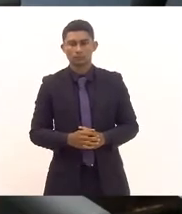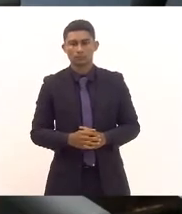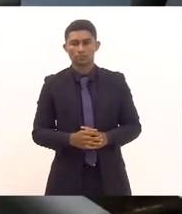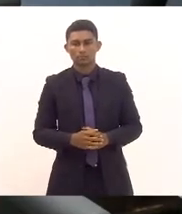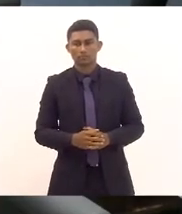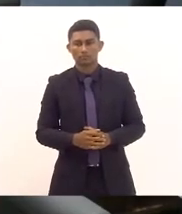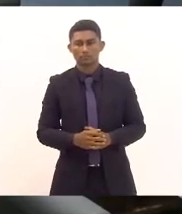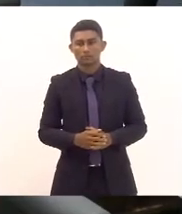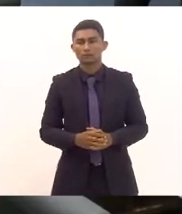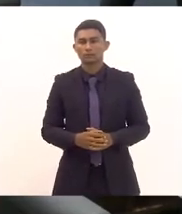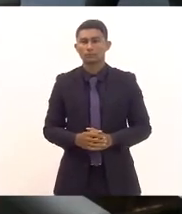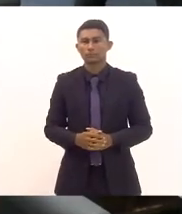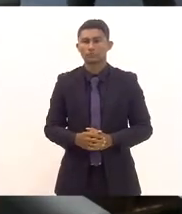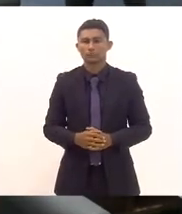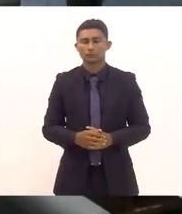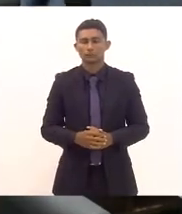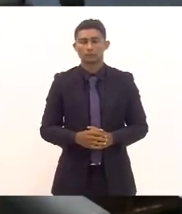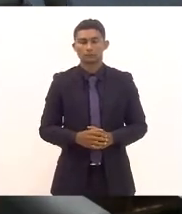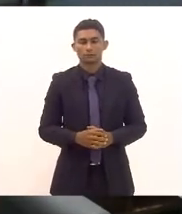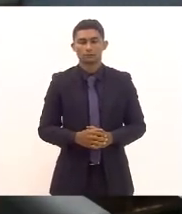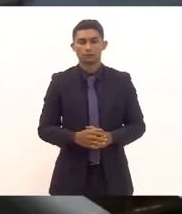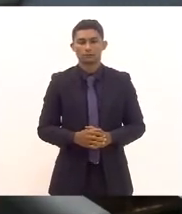o Anderson